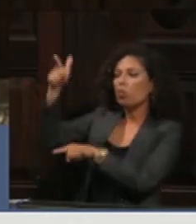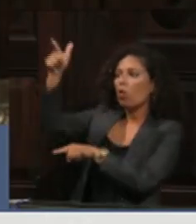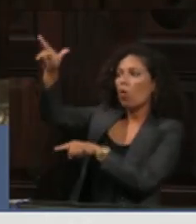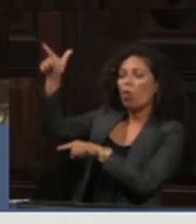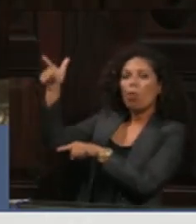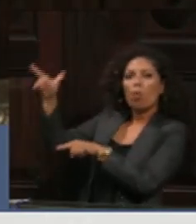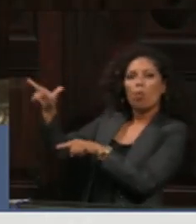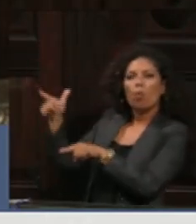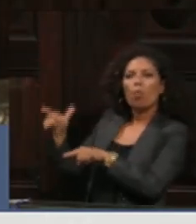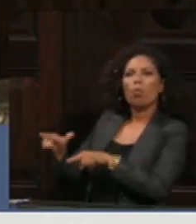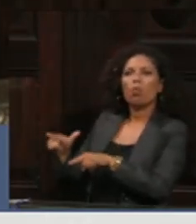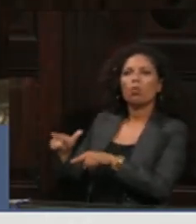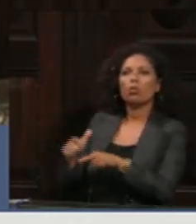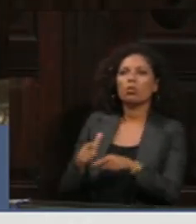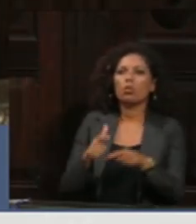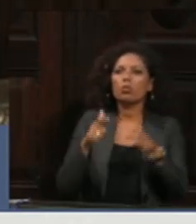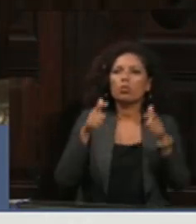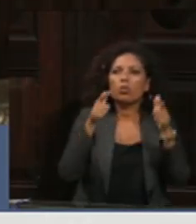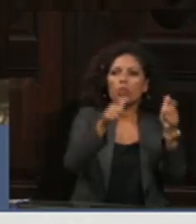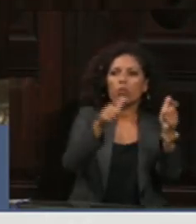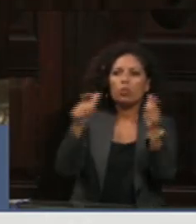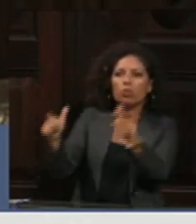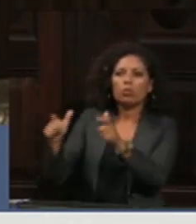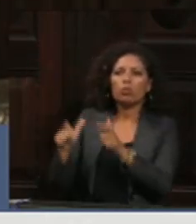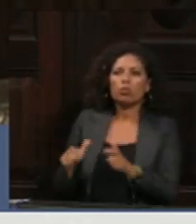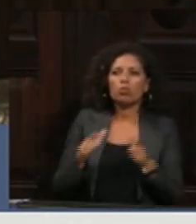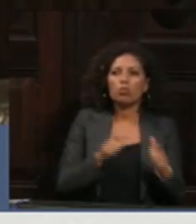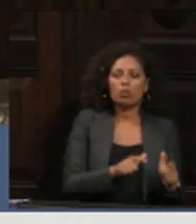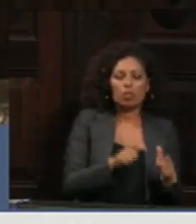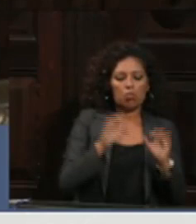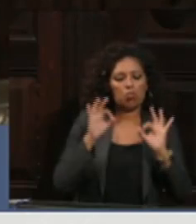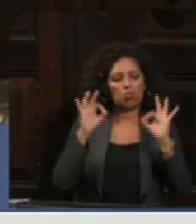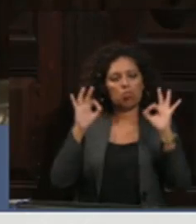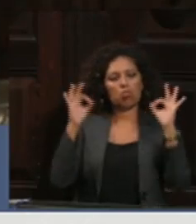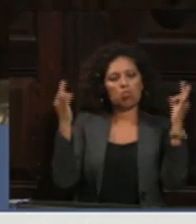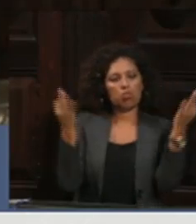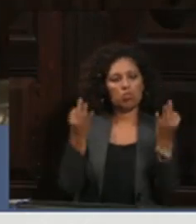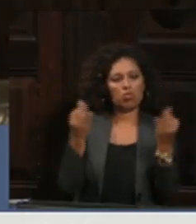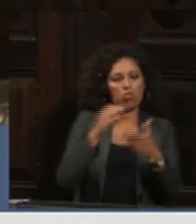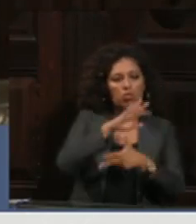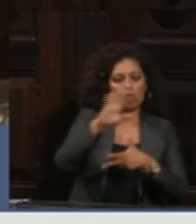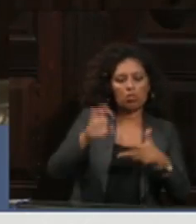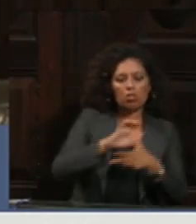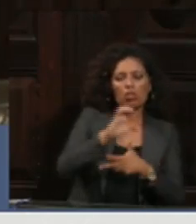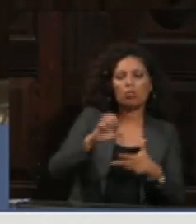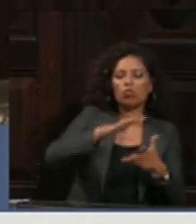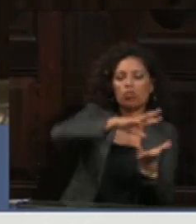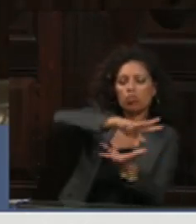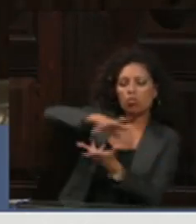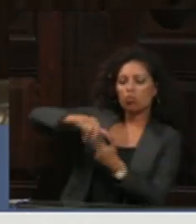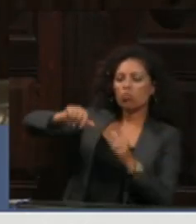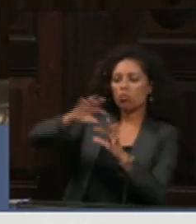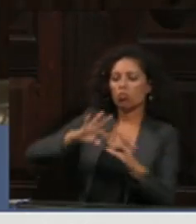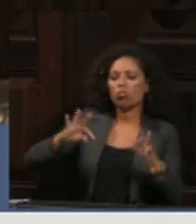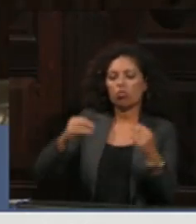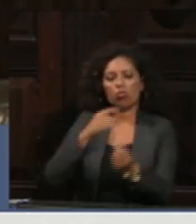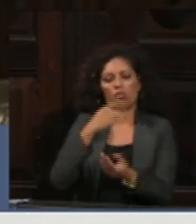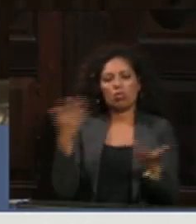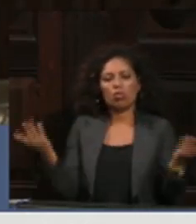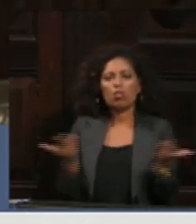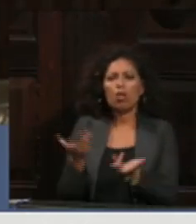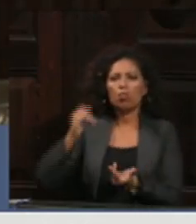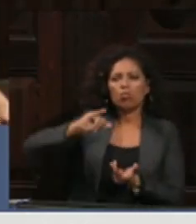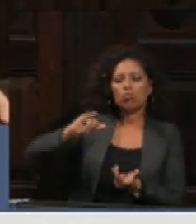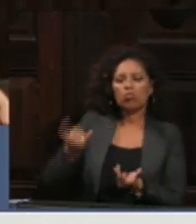nos cargos mais relevantes do Executivo no mundo inteiro. E aí aproveito a